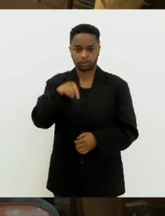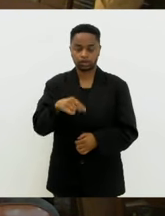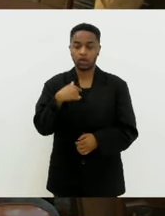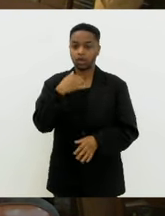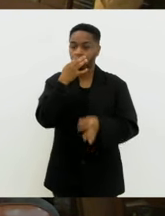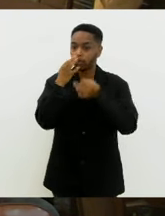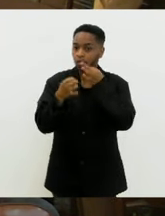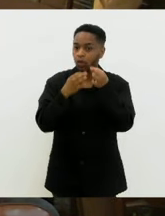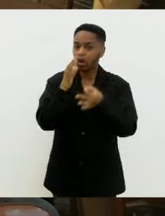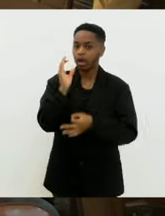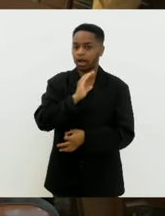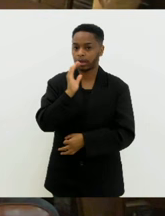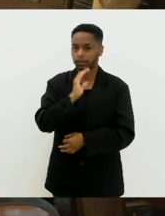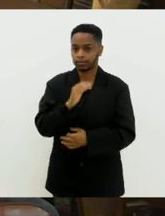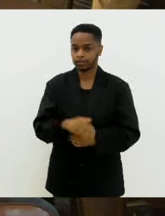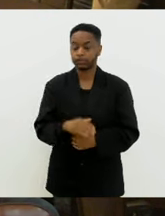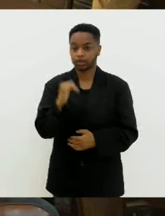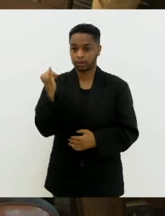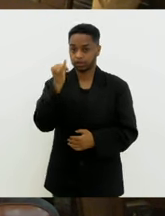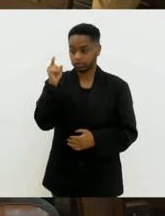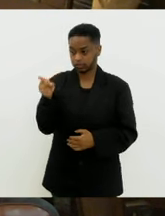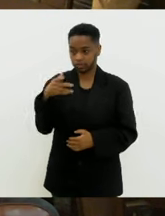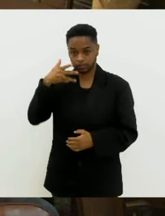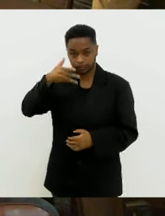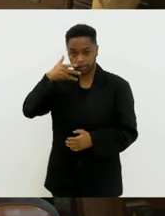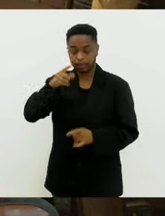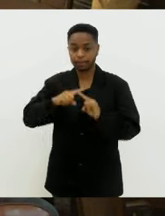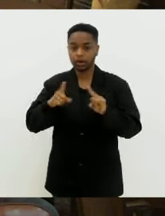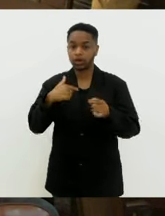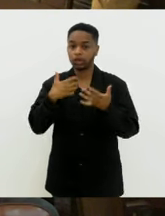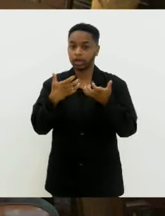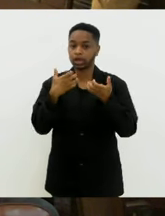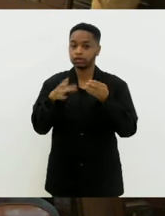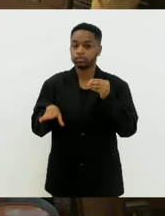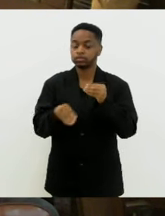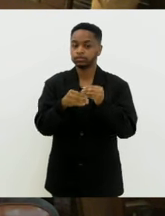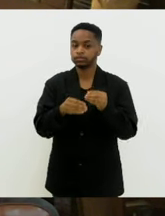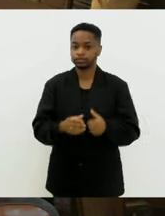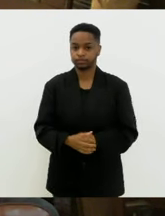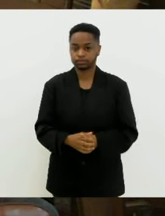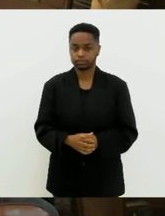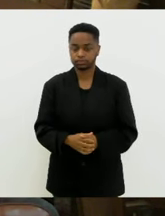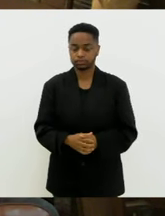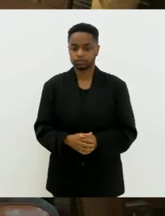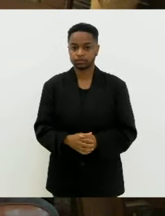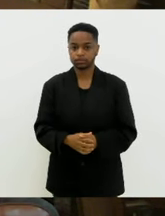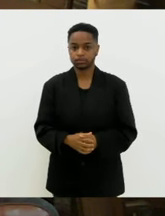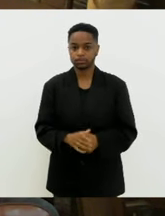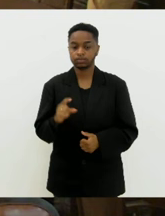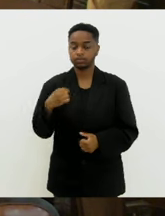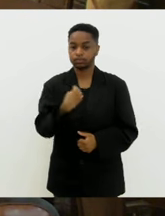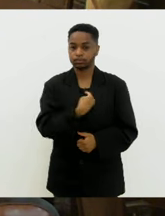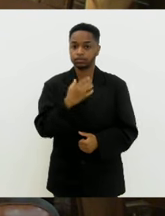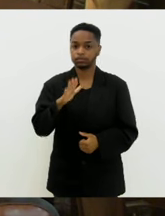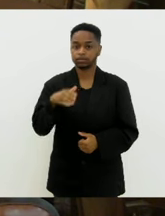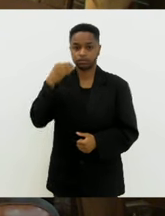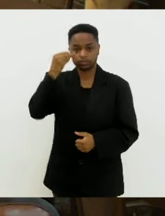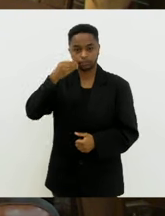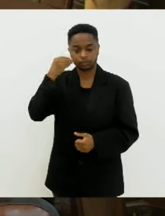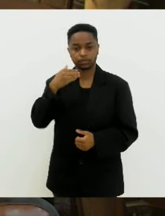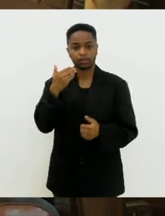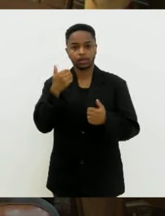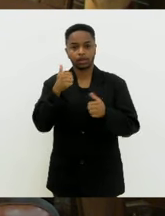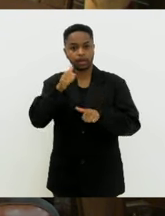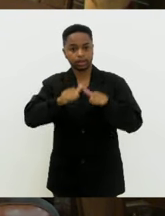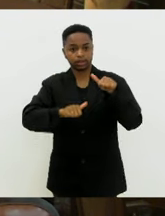comentário, muito importante suas colocações, mas queria só fazer um adendo. A gente tem a experiência analisando os dados e lá